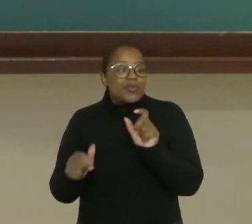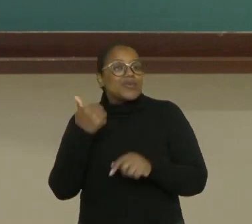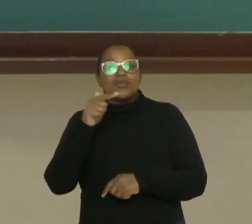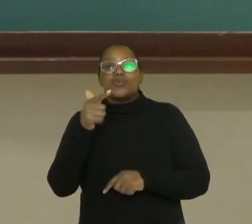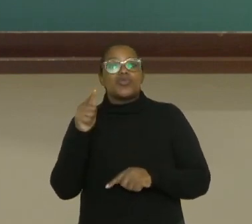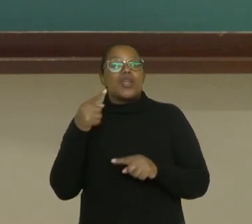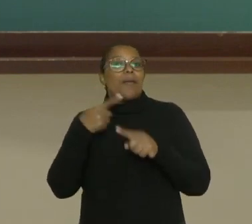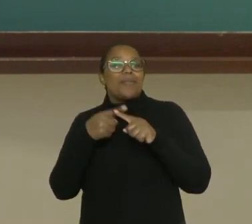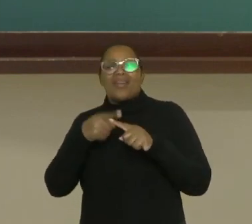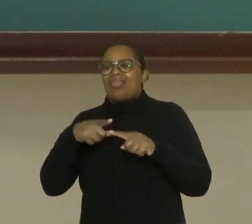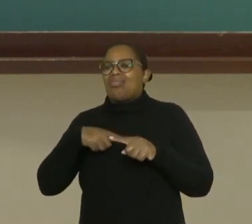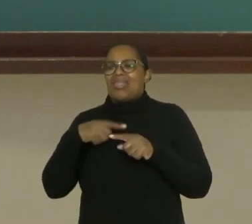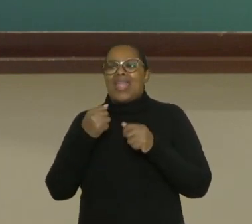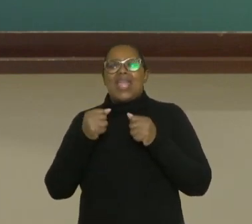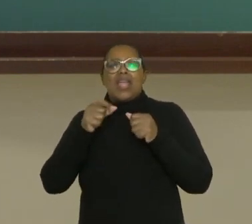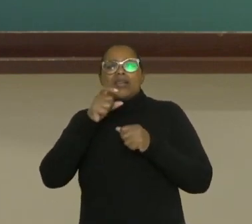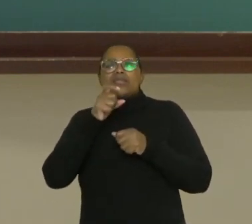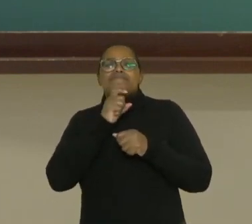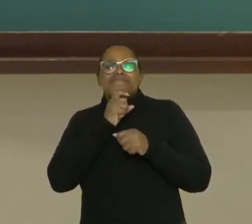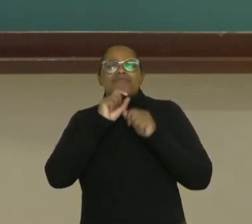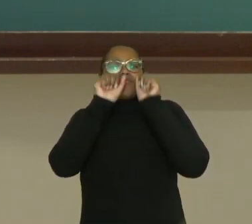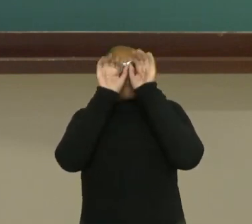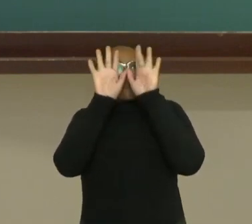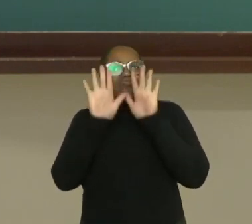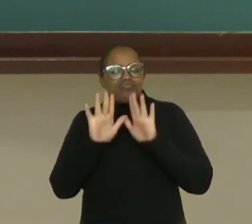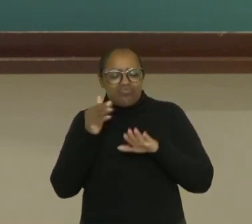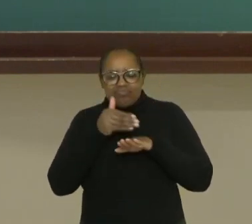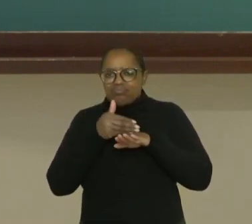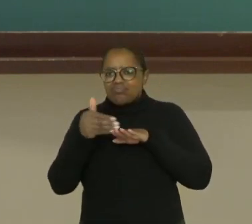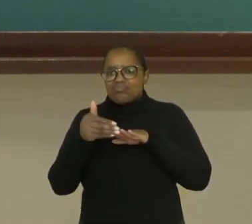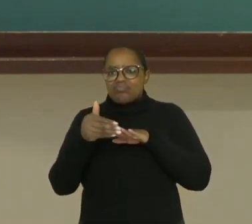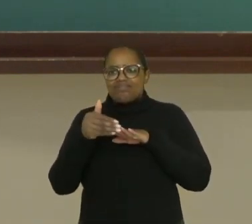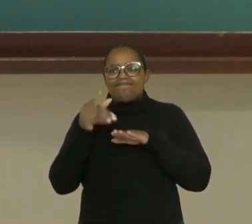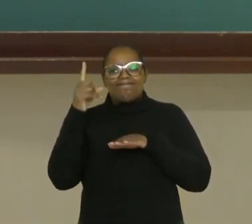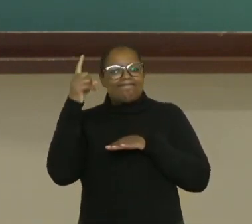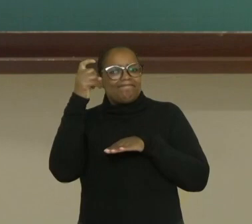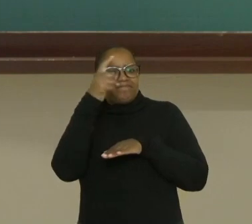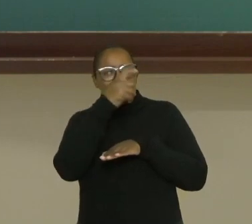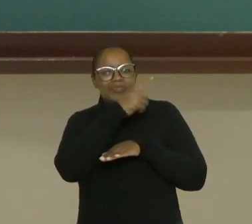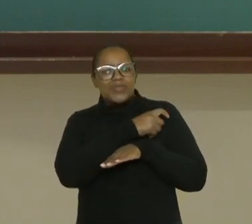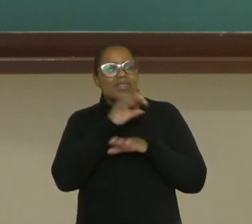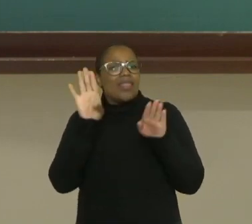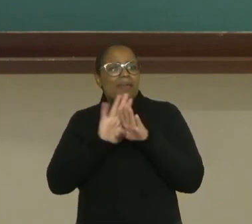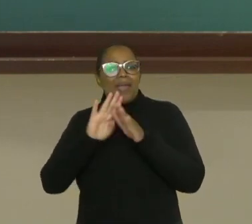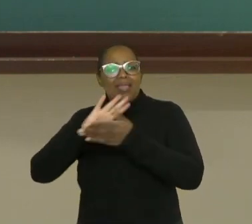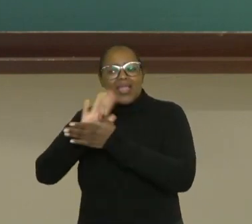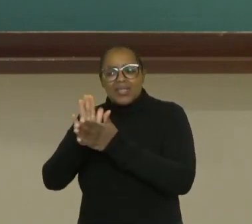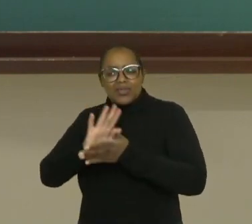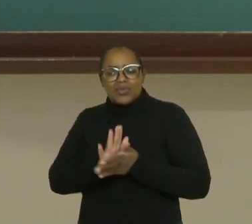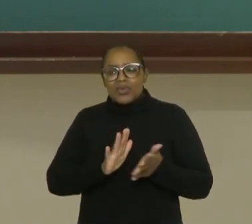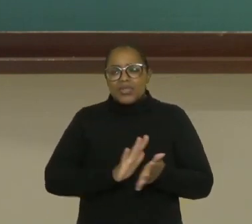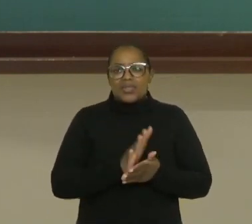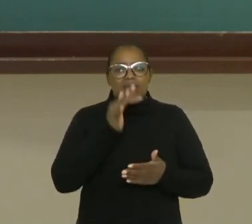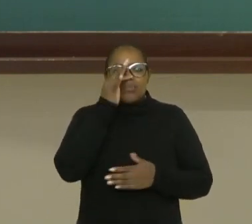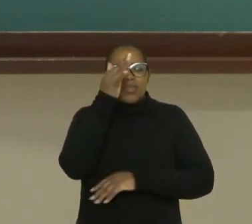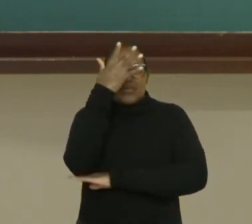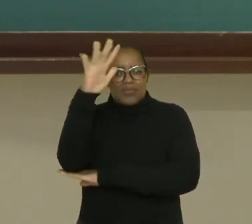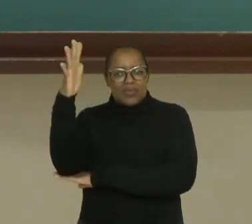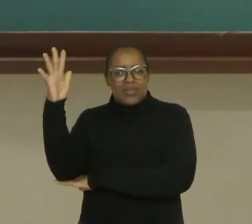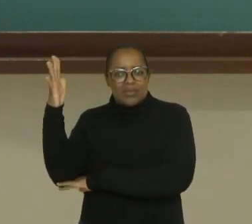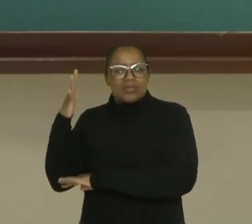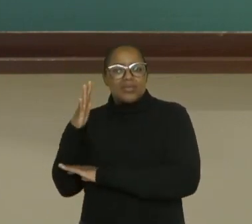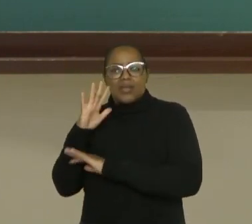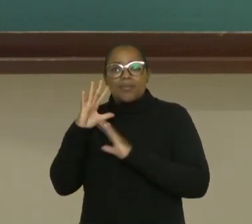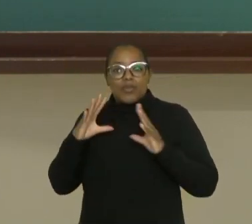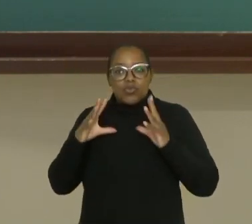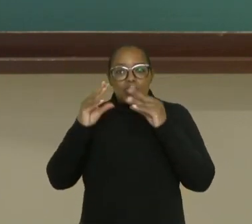das calotas polares, formação de desertos, ou seja, a degradação ambiental é um risco à sobrevivência da humanidade